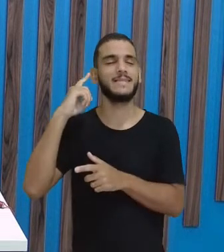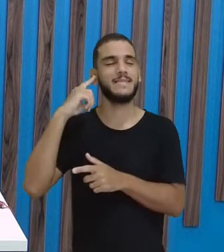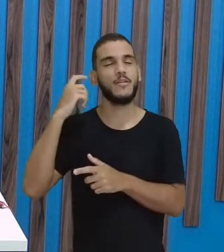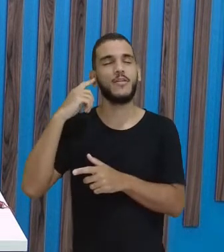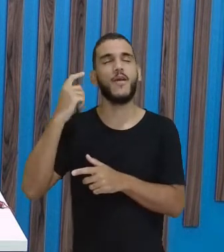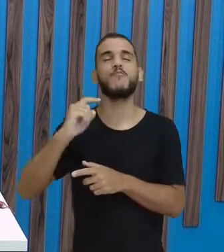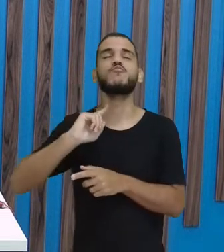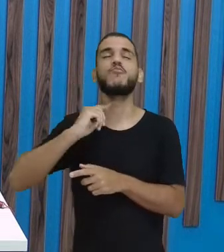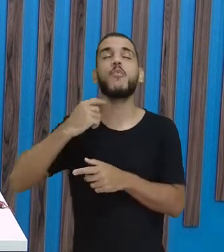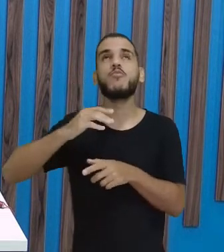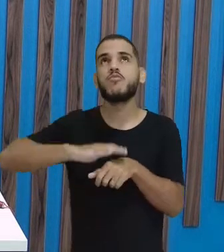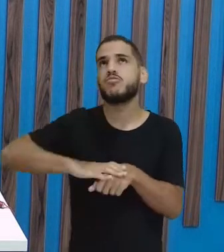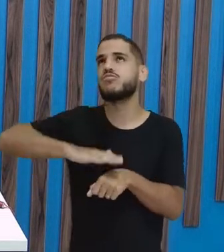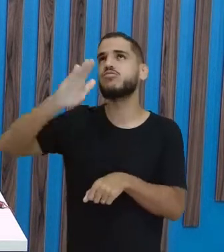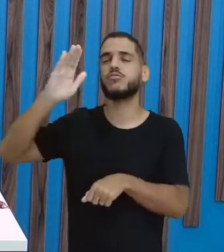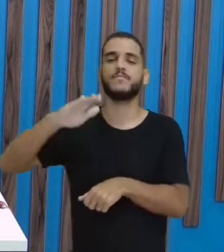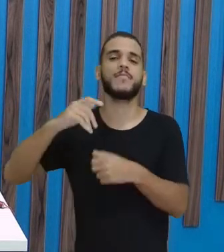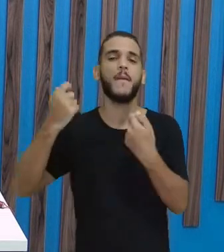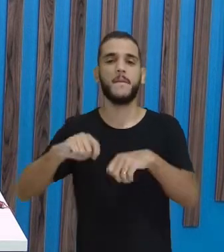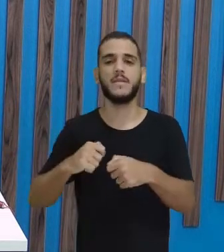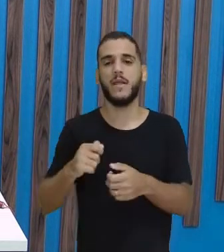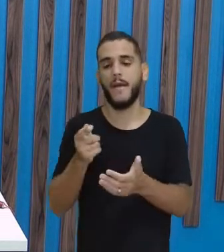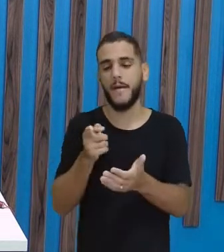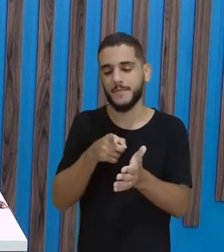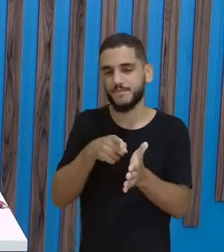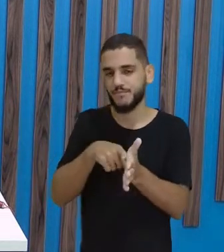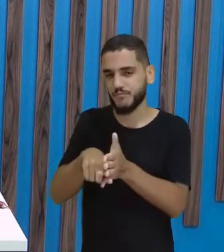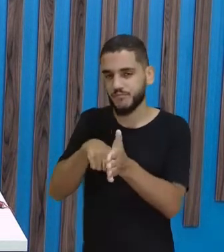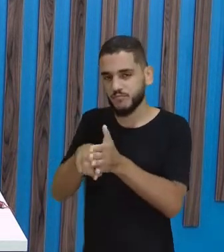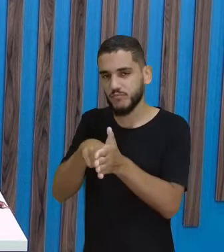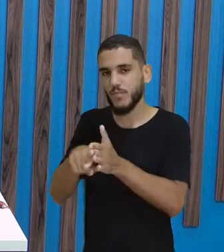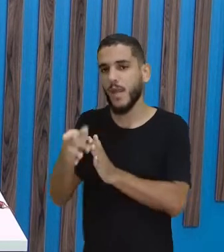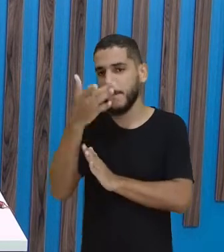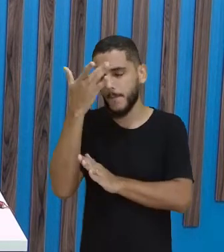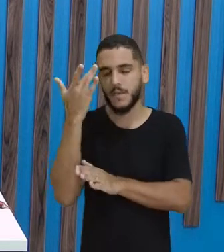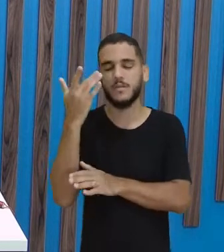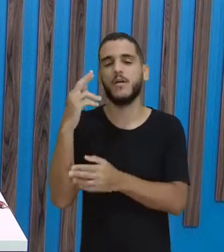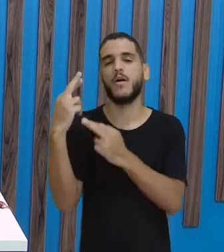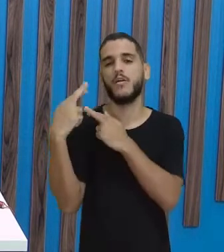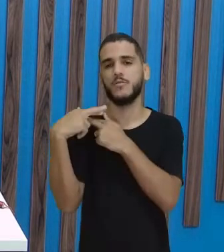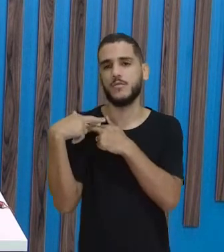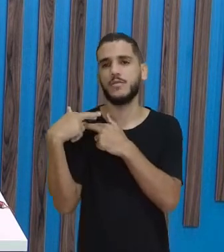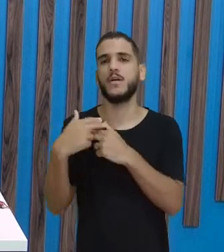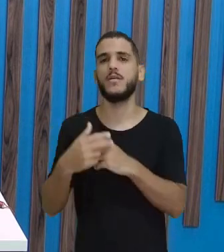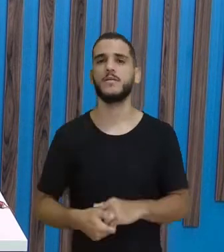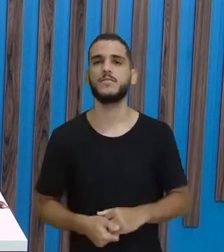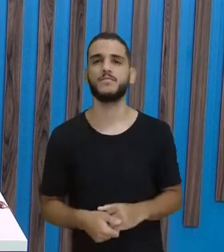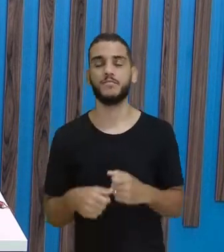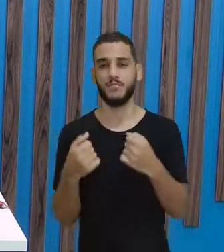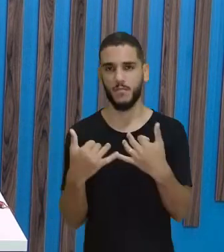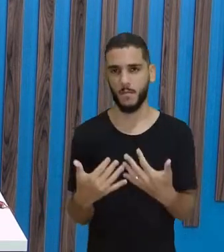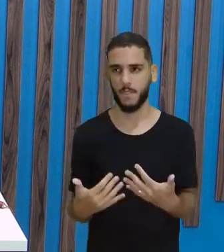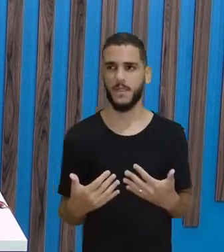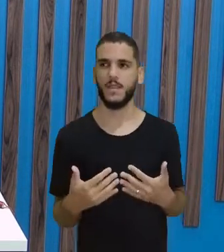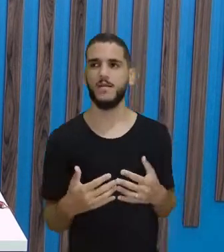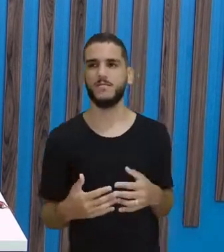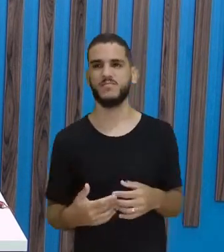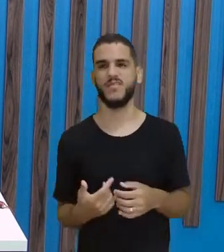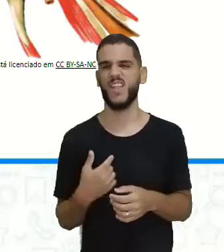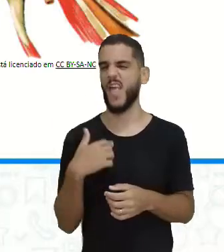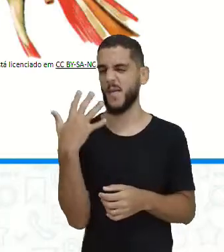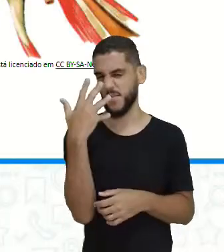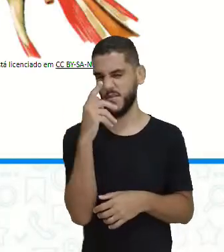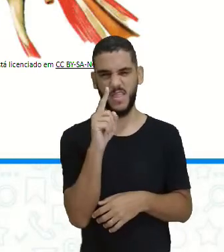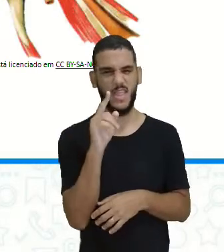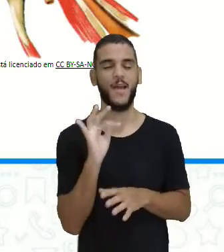demais. Aí tem que procurar um especialista para fazer a limpeza, tá? Vamos falar um pouquinho de cera de ouvido. Essa é a parte que não é tão bonita